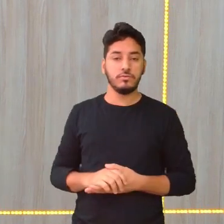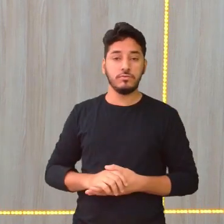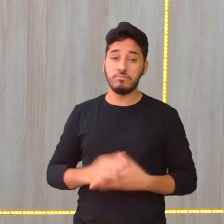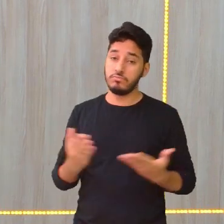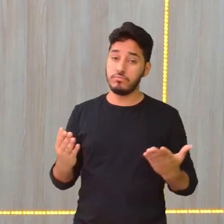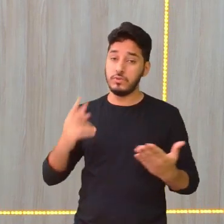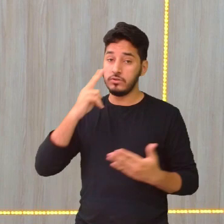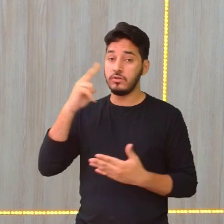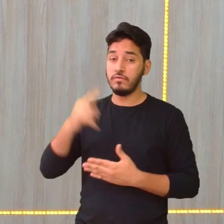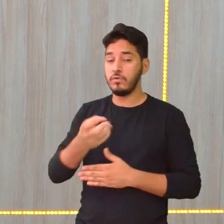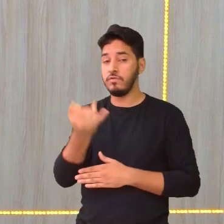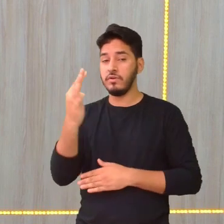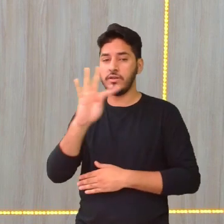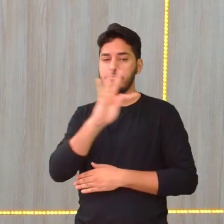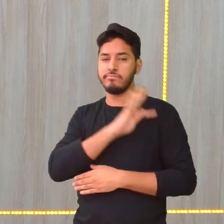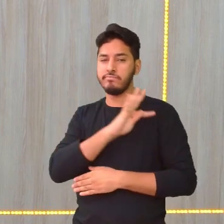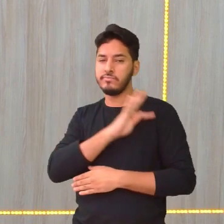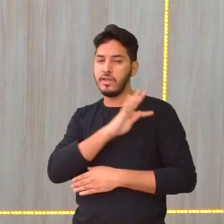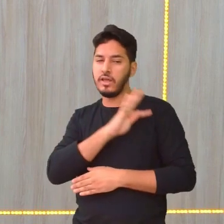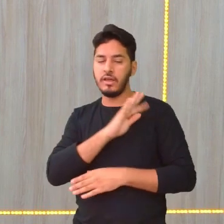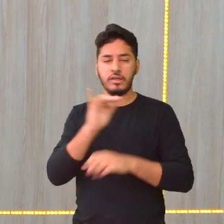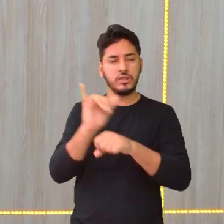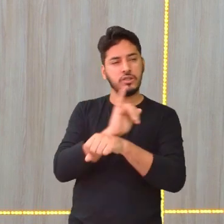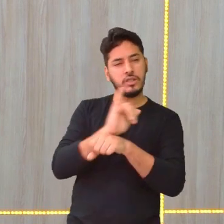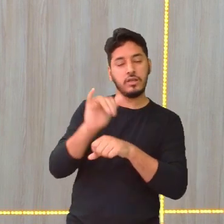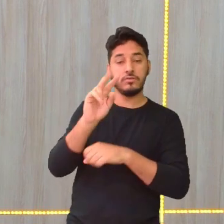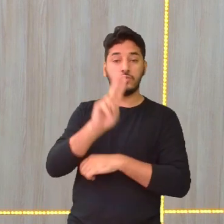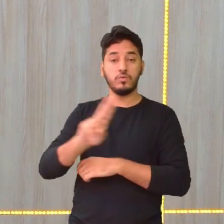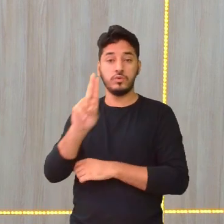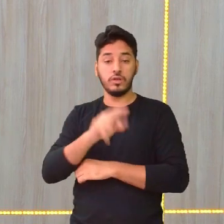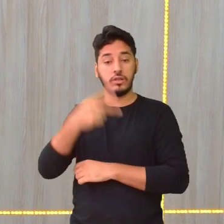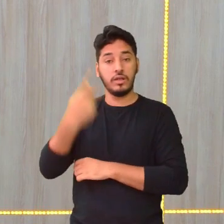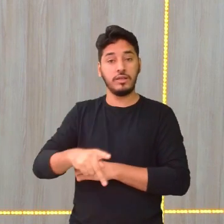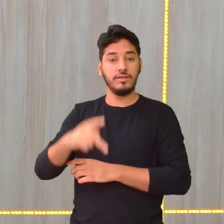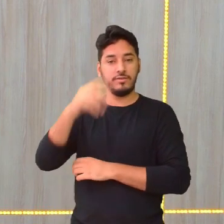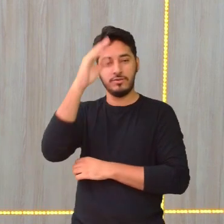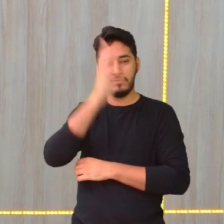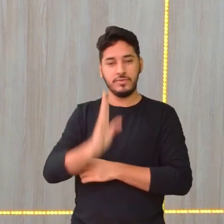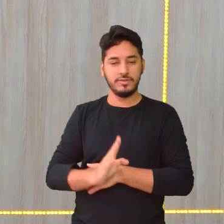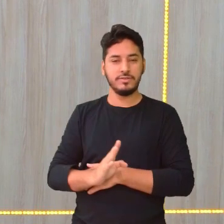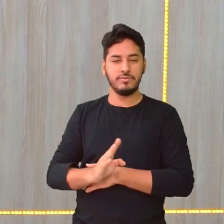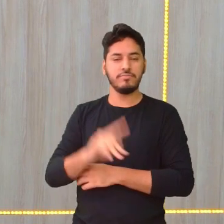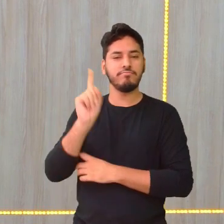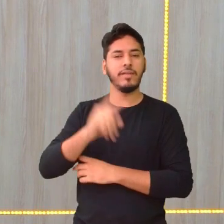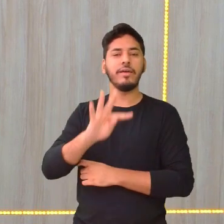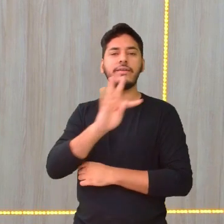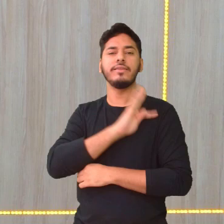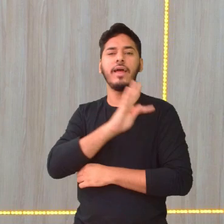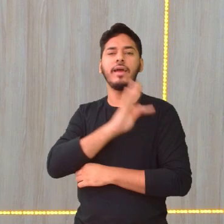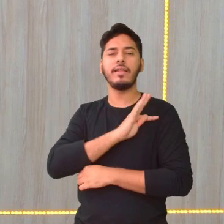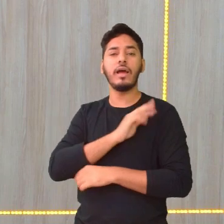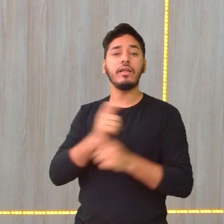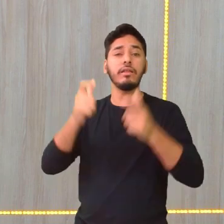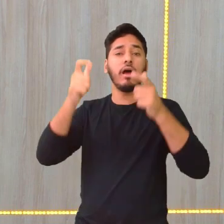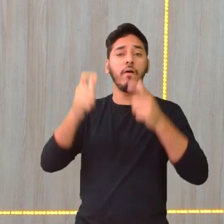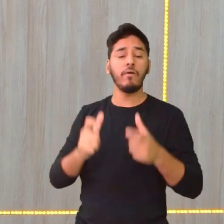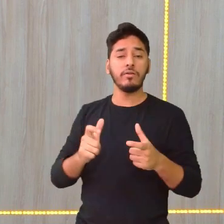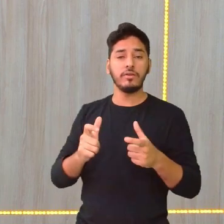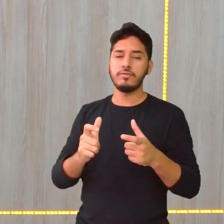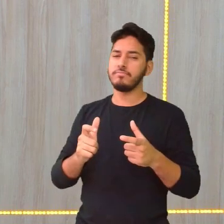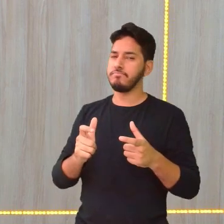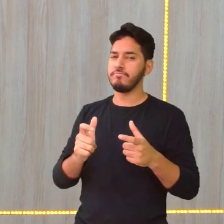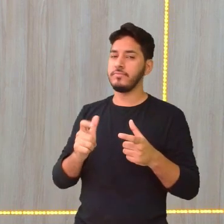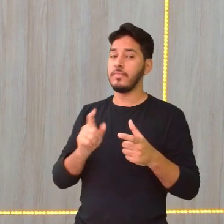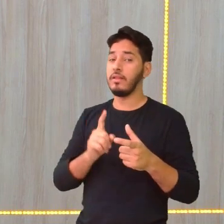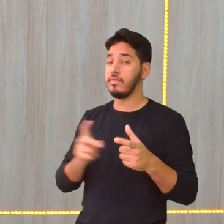nós vimos que muitas técnicas que historicamente são utilizadas aqui no Brasil são técnicas que vieram, né,